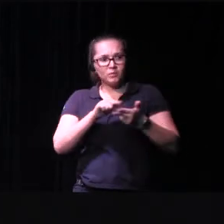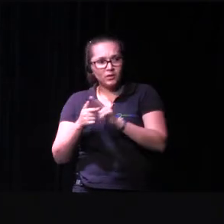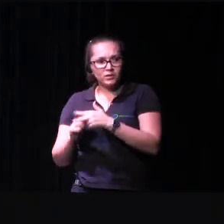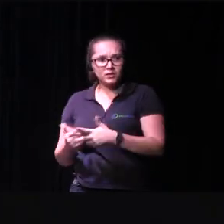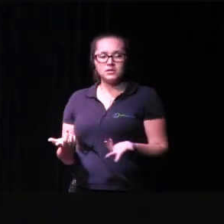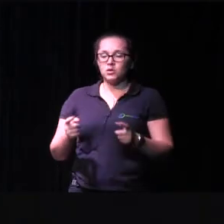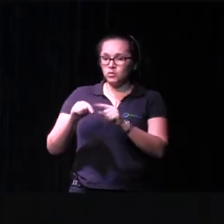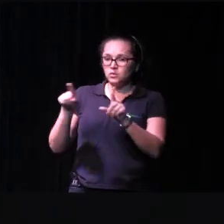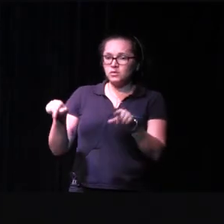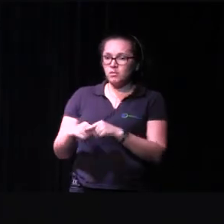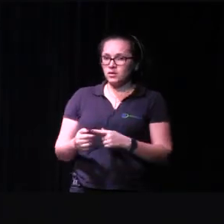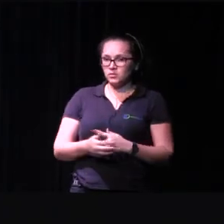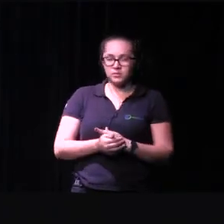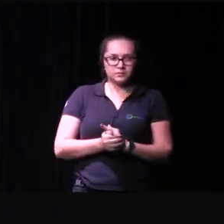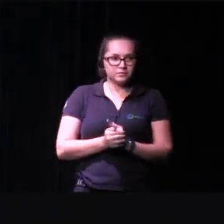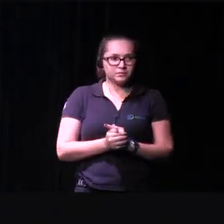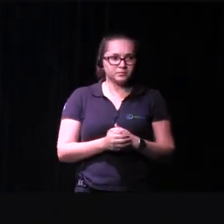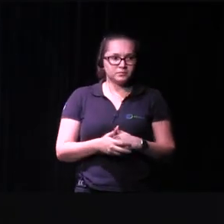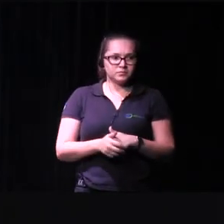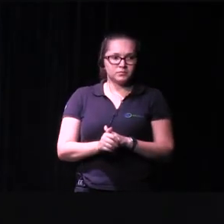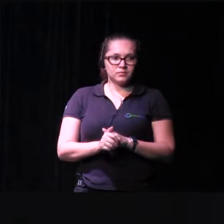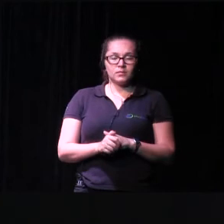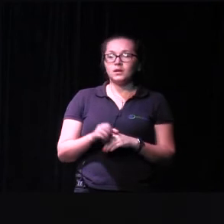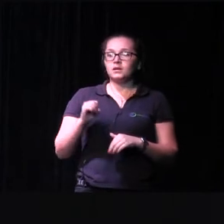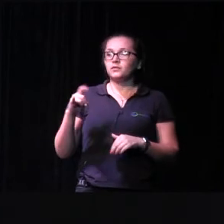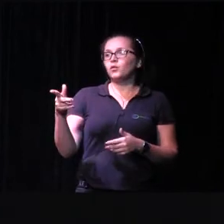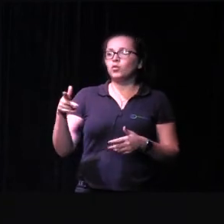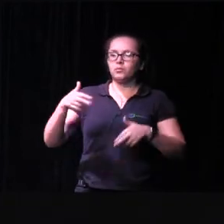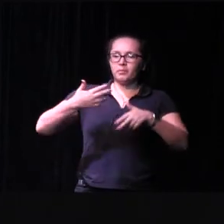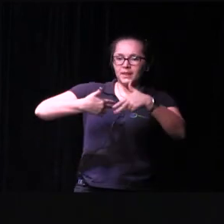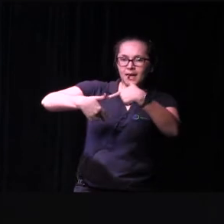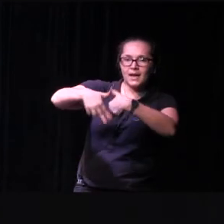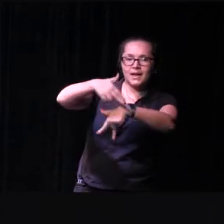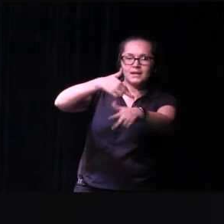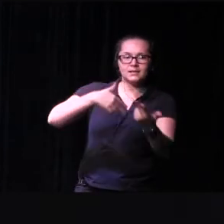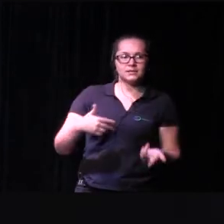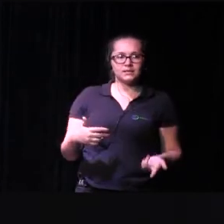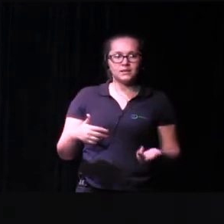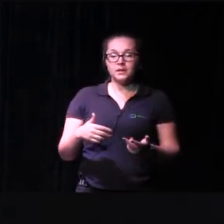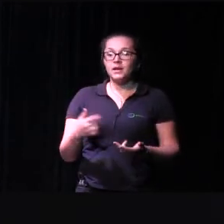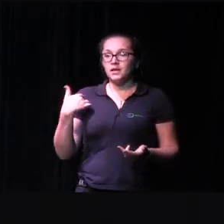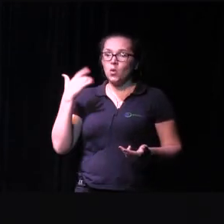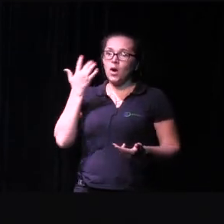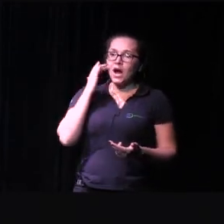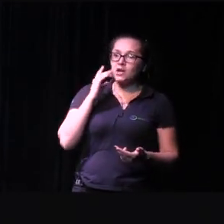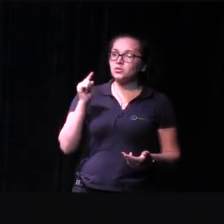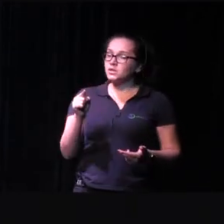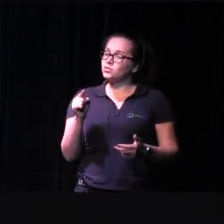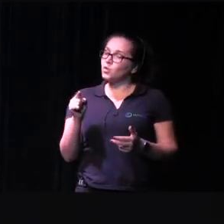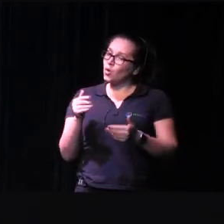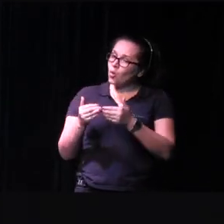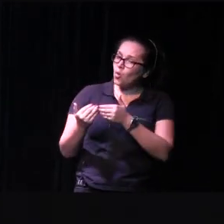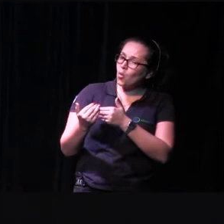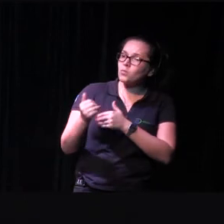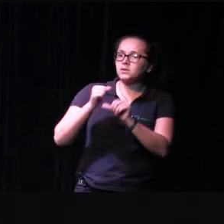sejam dos pedestres, etc. E eu acho que isso está começando a mudar. Esse exemplo de